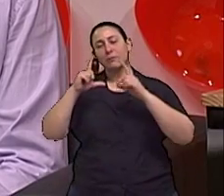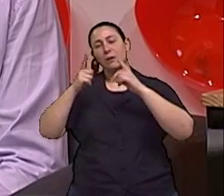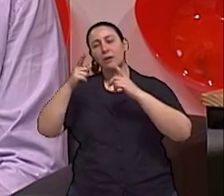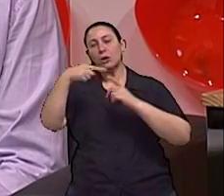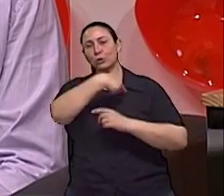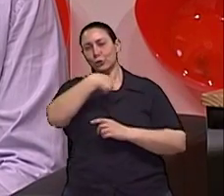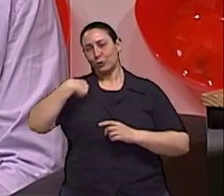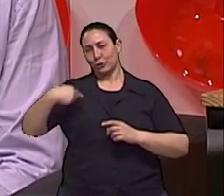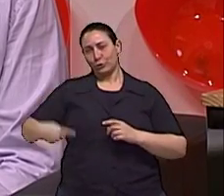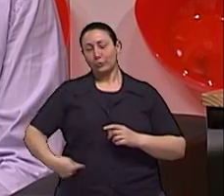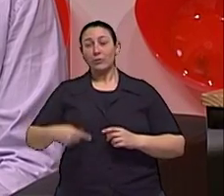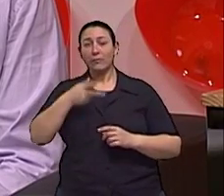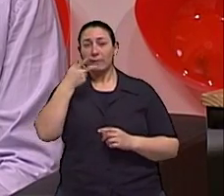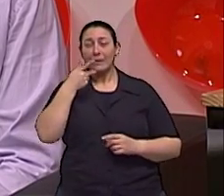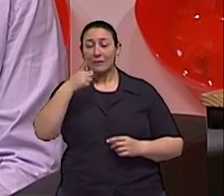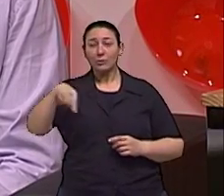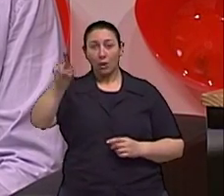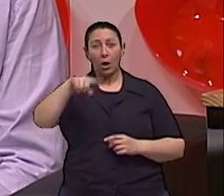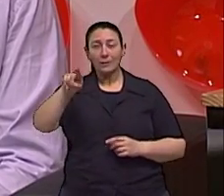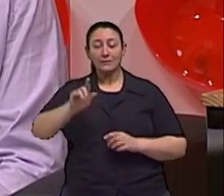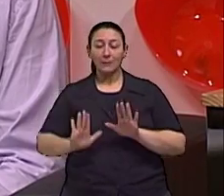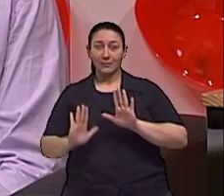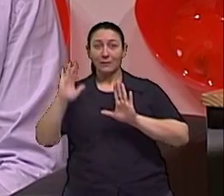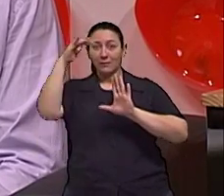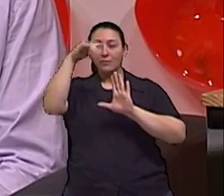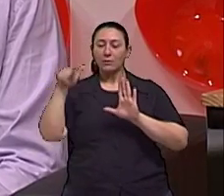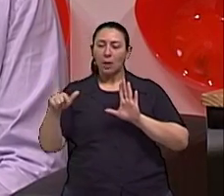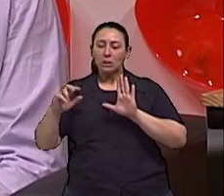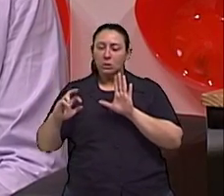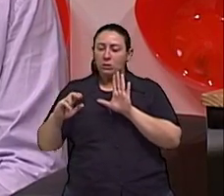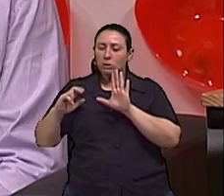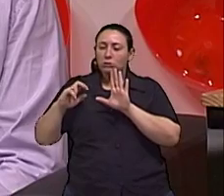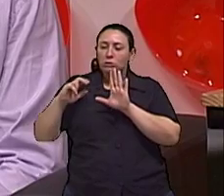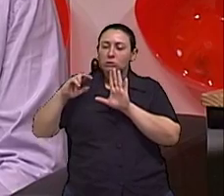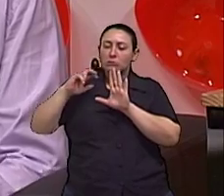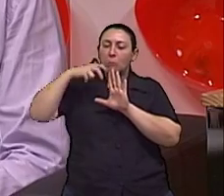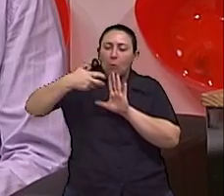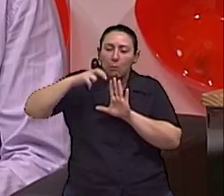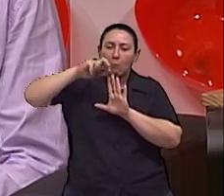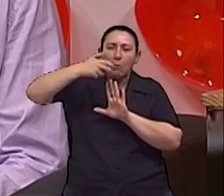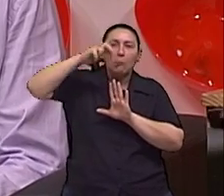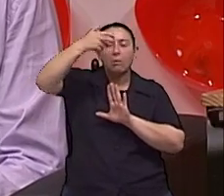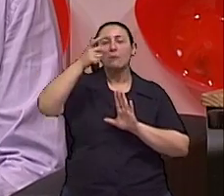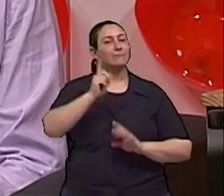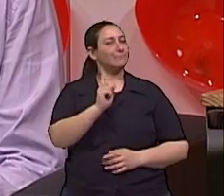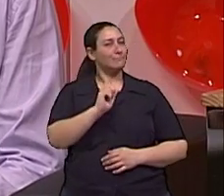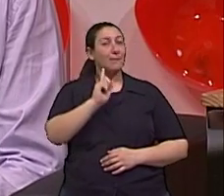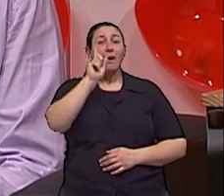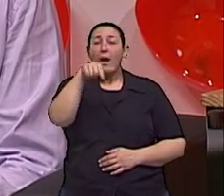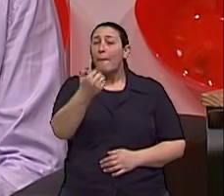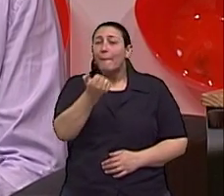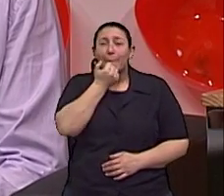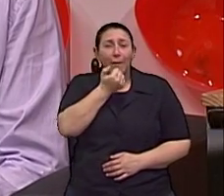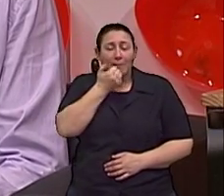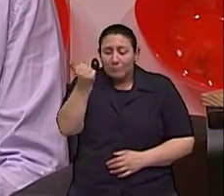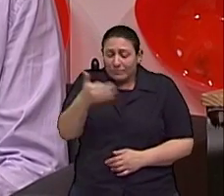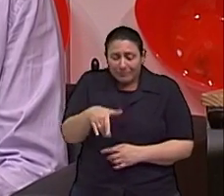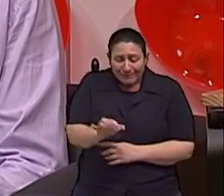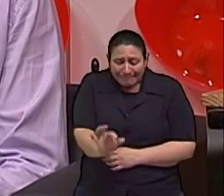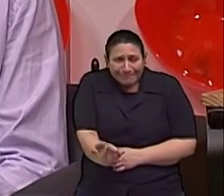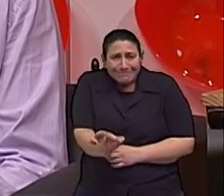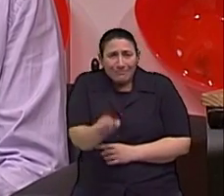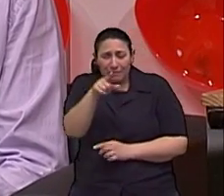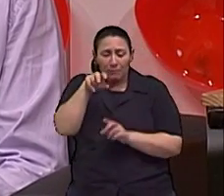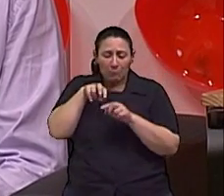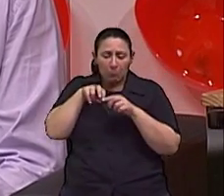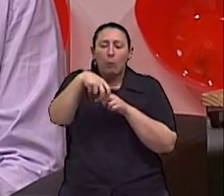diz que a gente não tropeça na montanha e sim numa pequena pedra. Né? Ah, perfeito. Então, todas as transformações, elas vão começar com